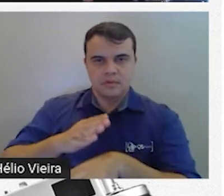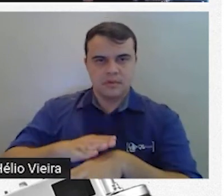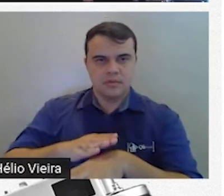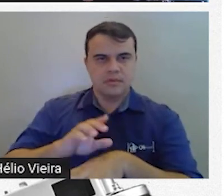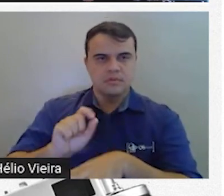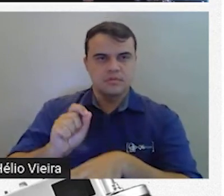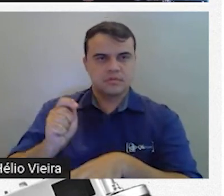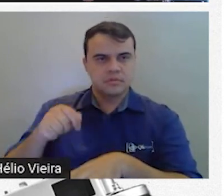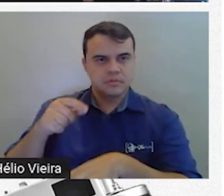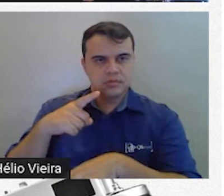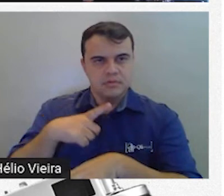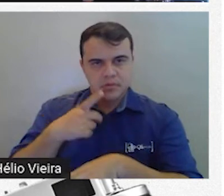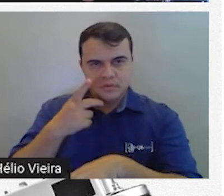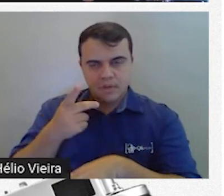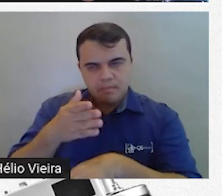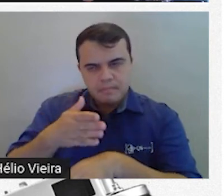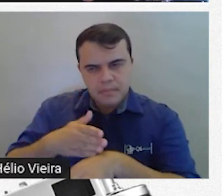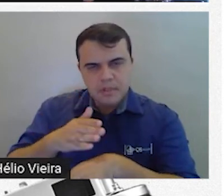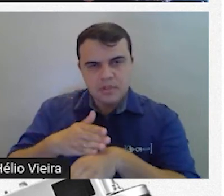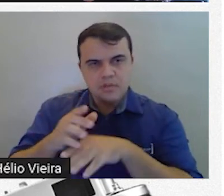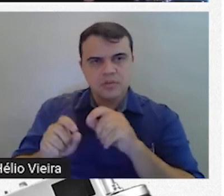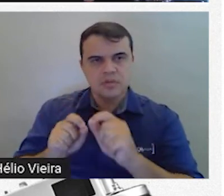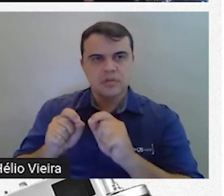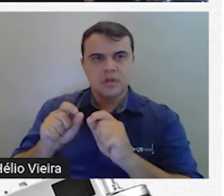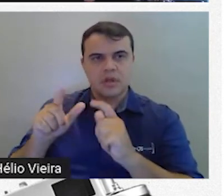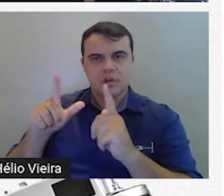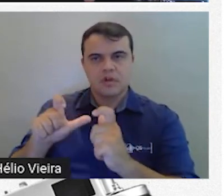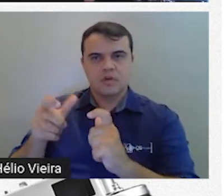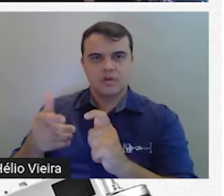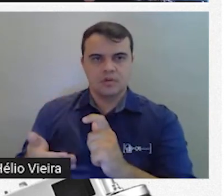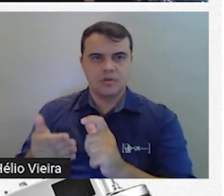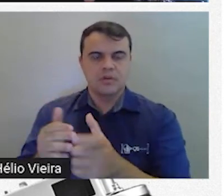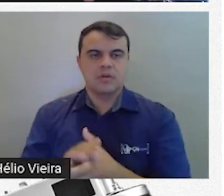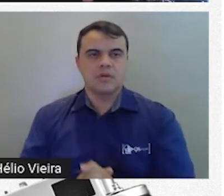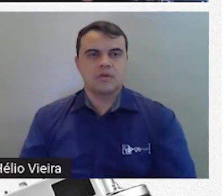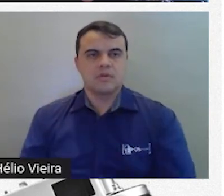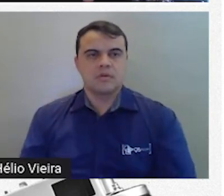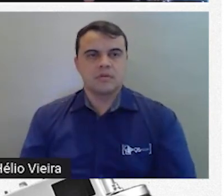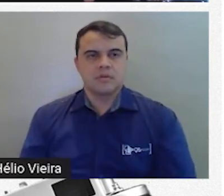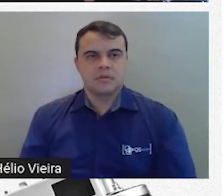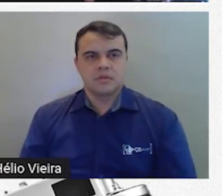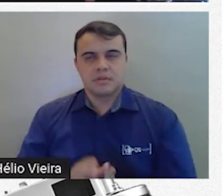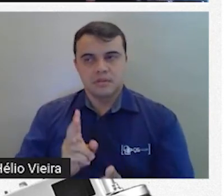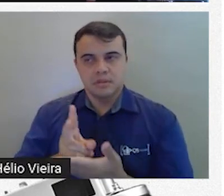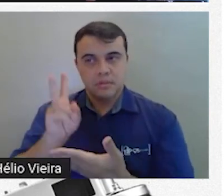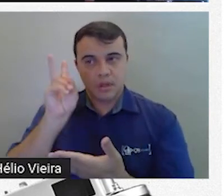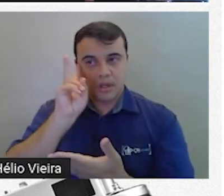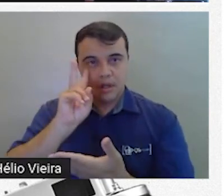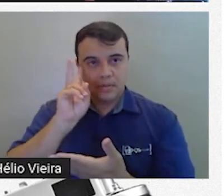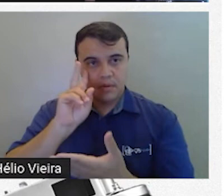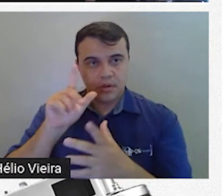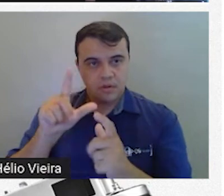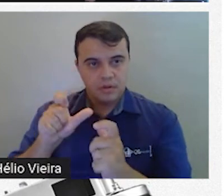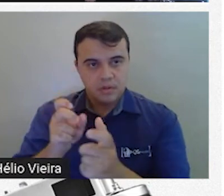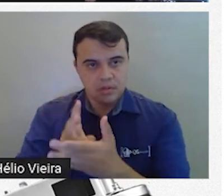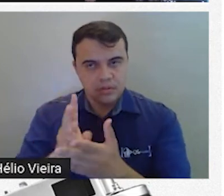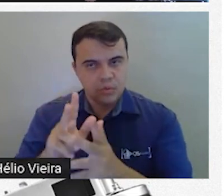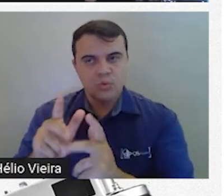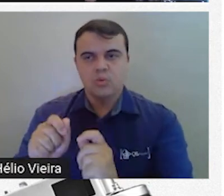parte essa prática de fotografar, sempre lembrando para não sair fotografando